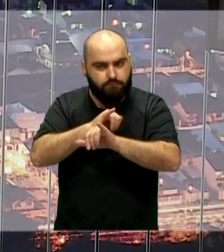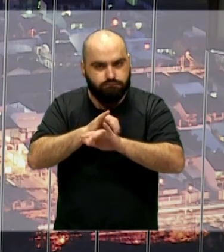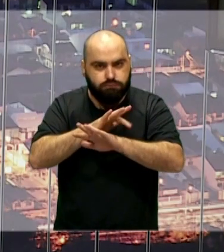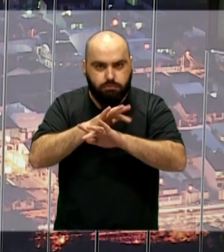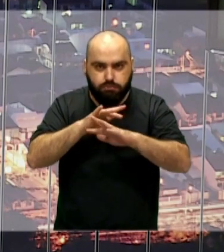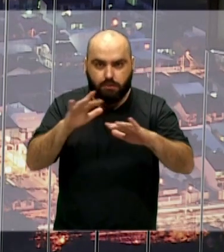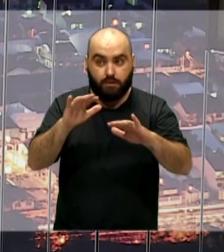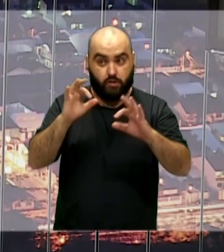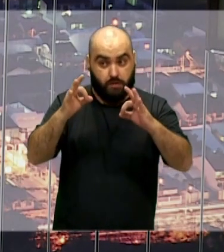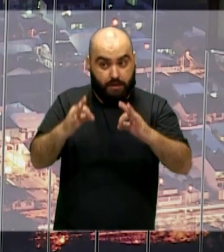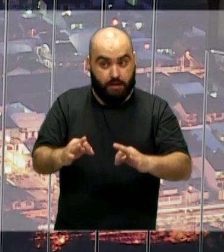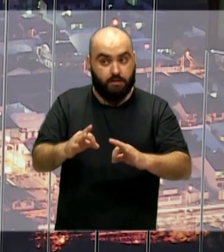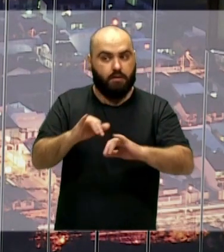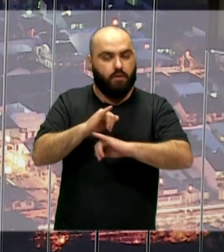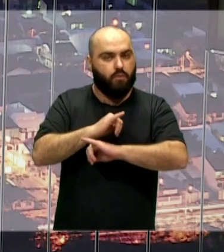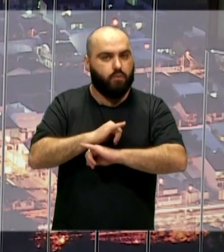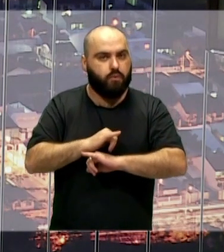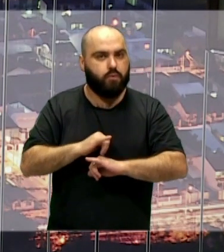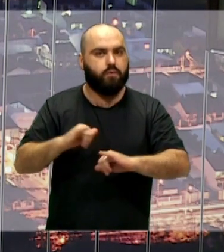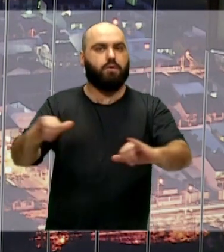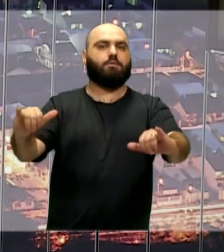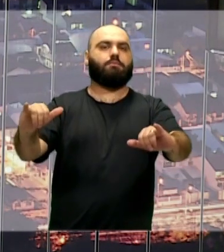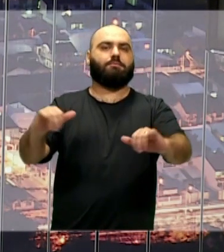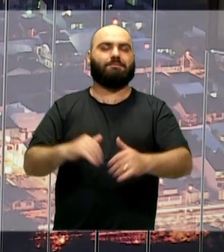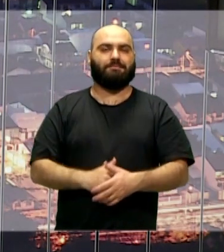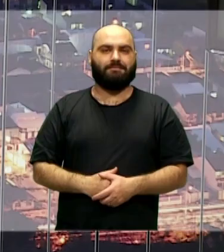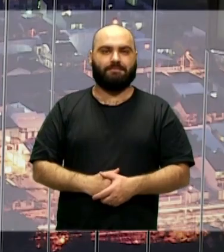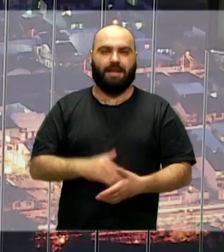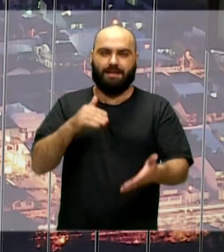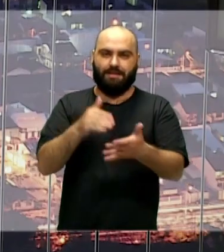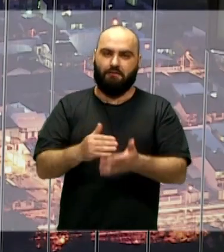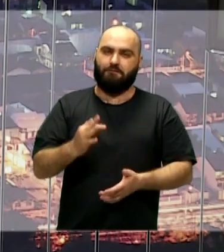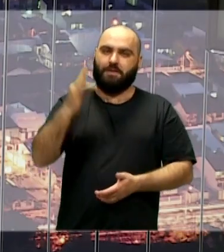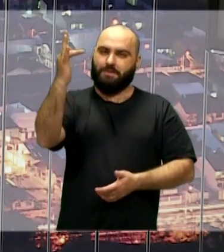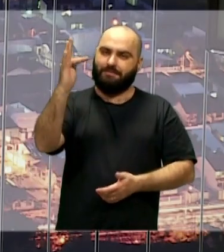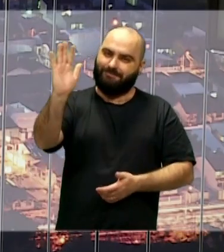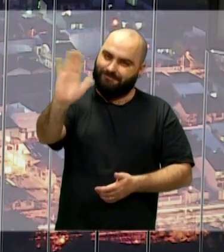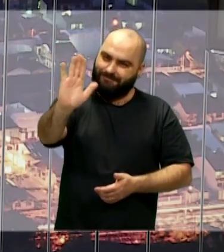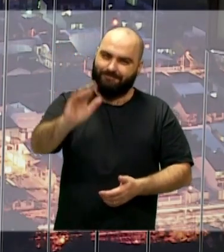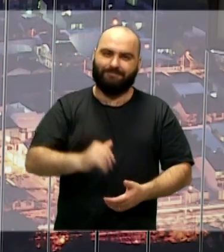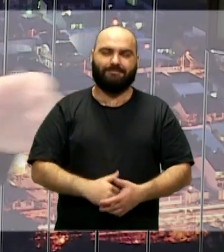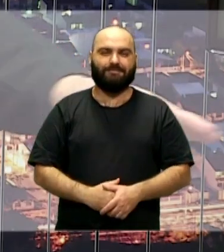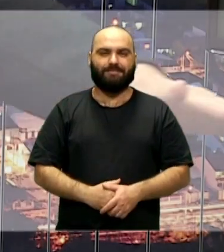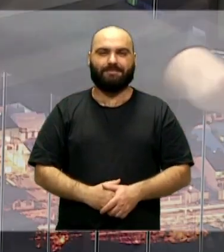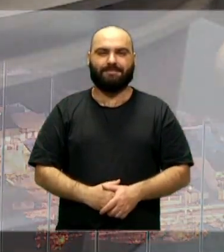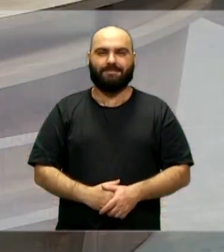e correta informação circular. Até o próximo Câmara Aberta.